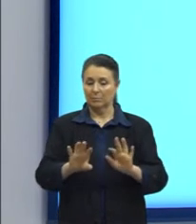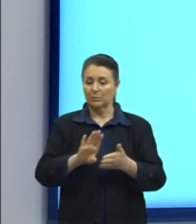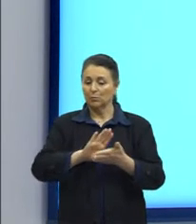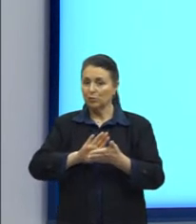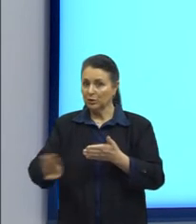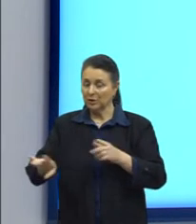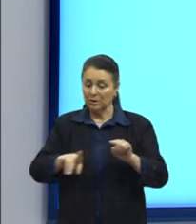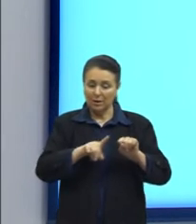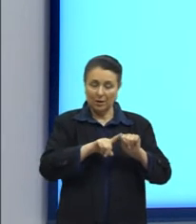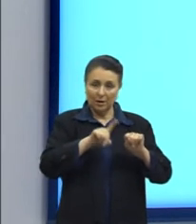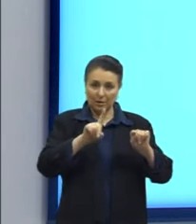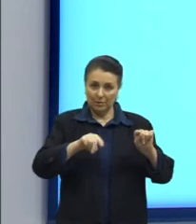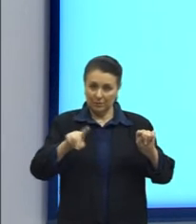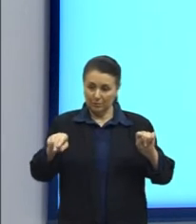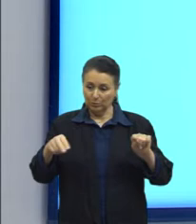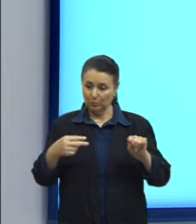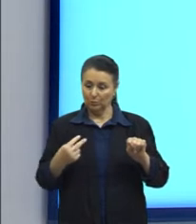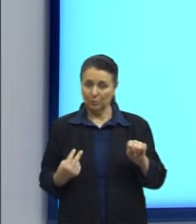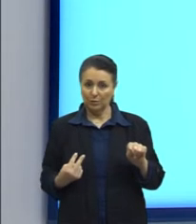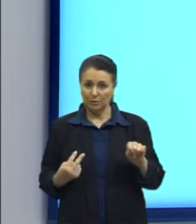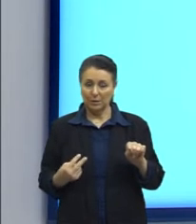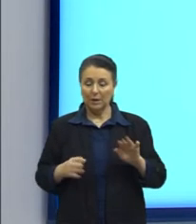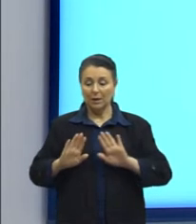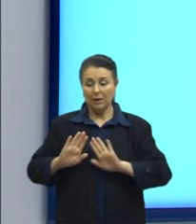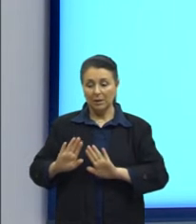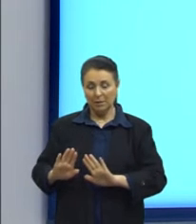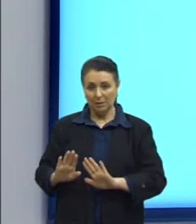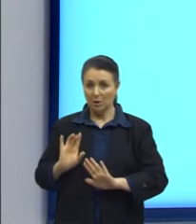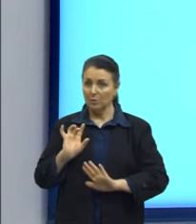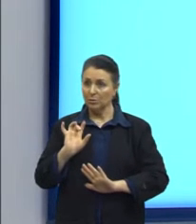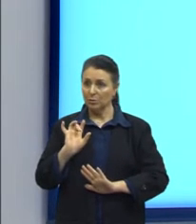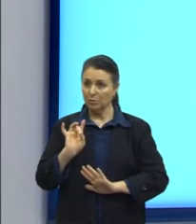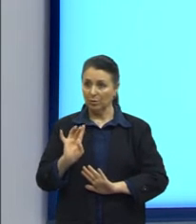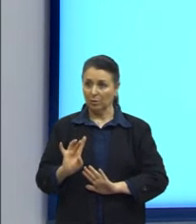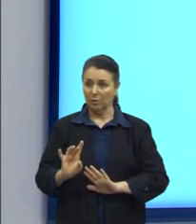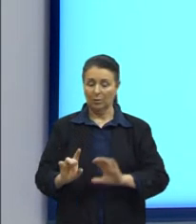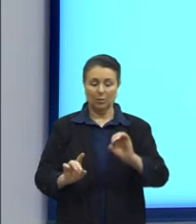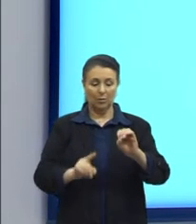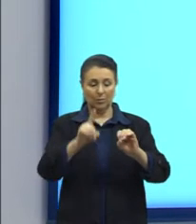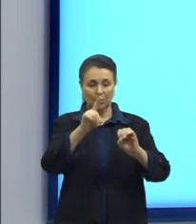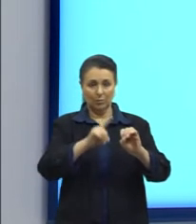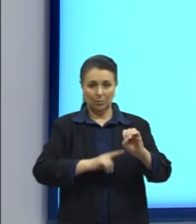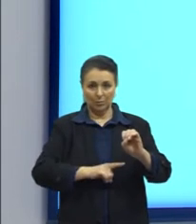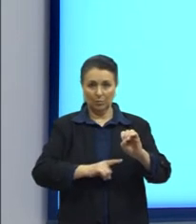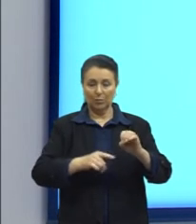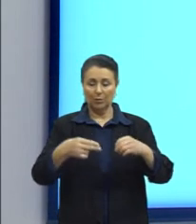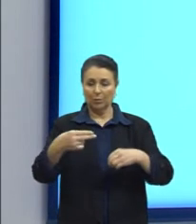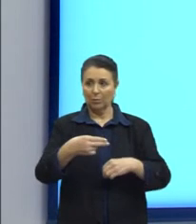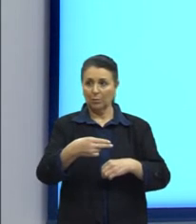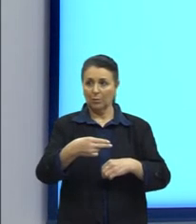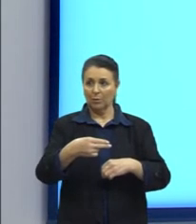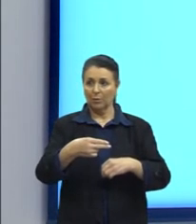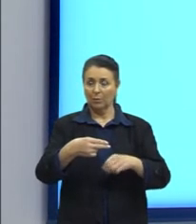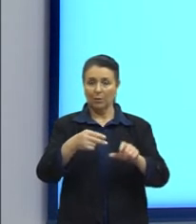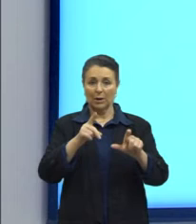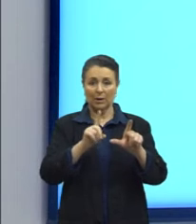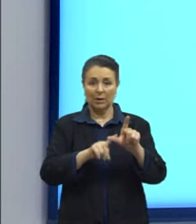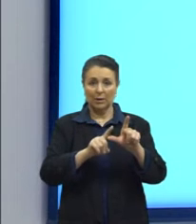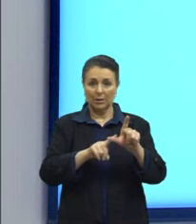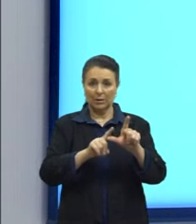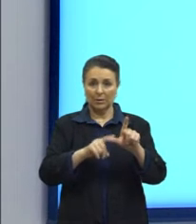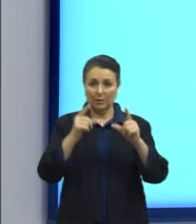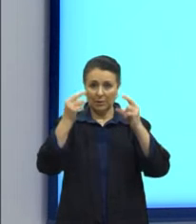variação tá dos dois e deixar somente assim né teta igual a Ômega multiplicado por t